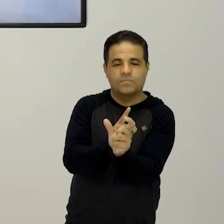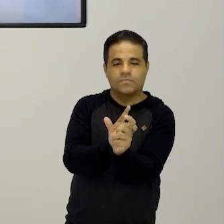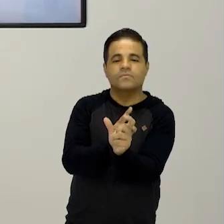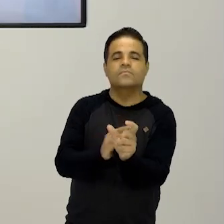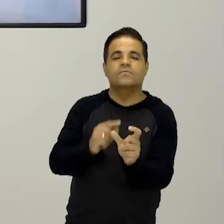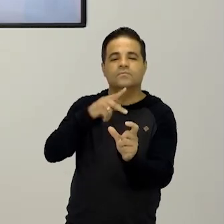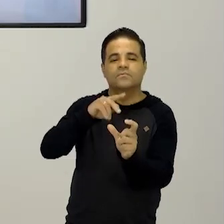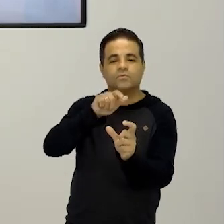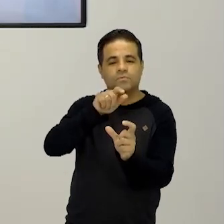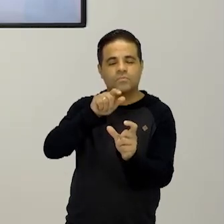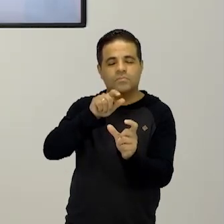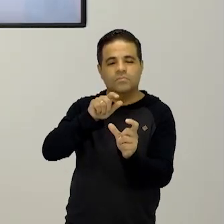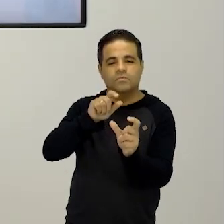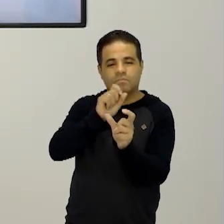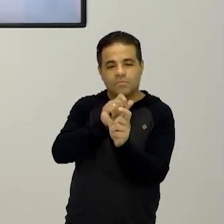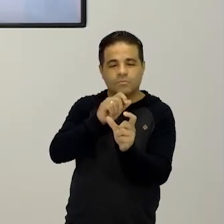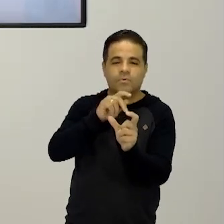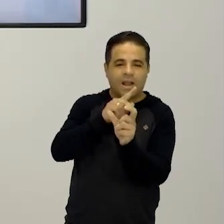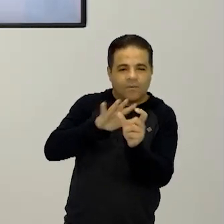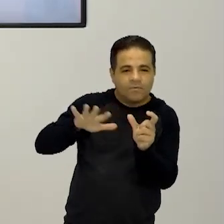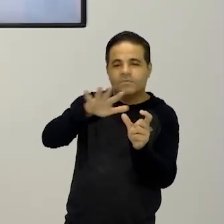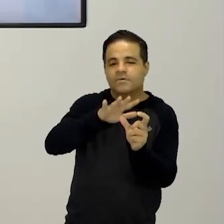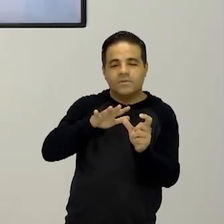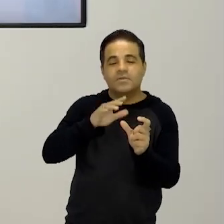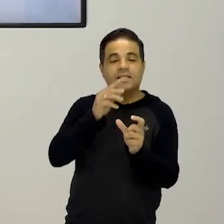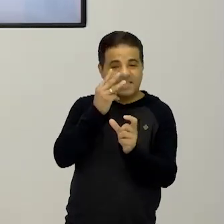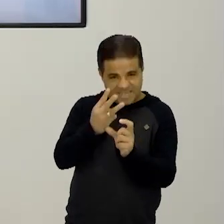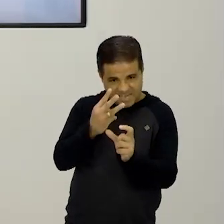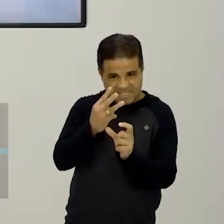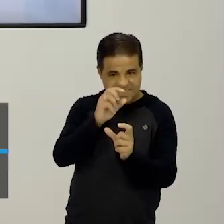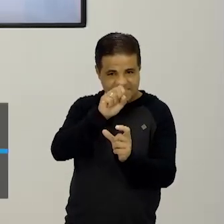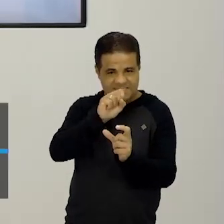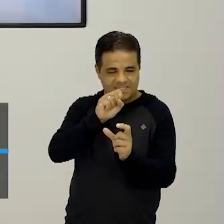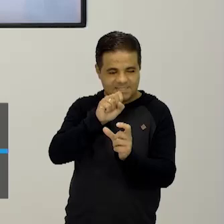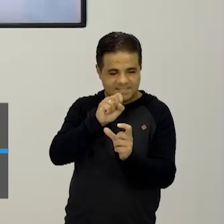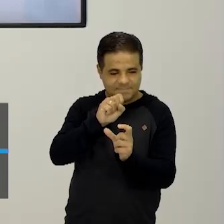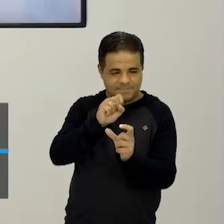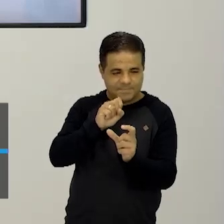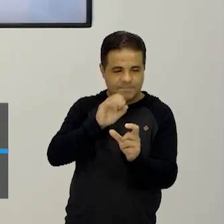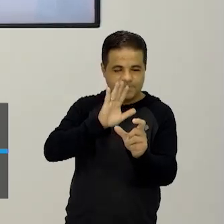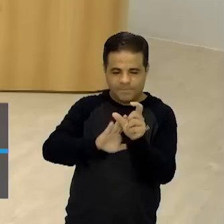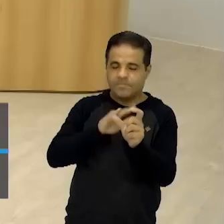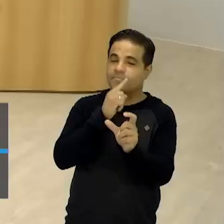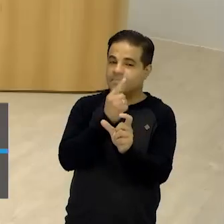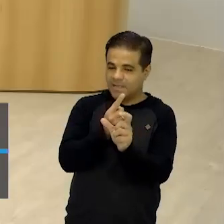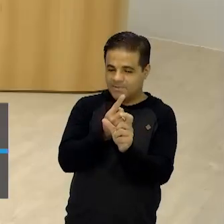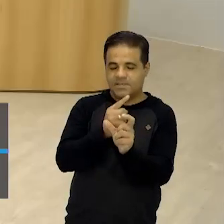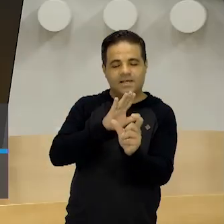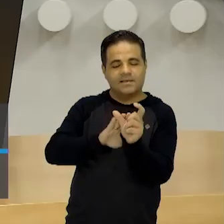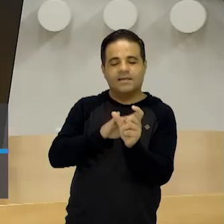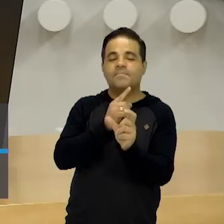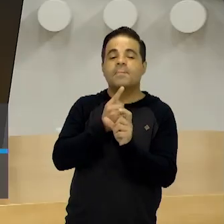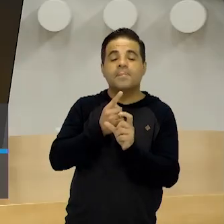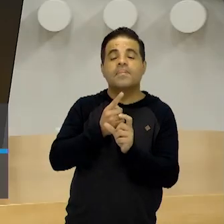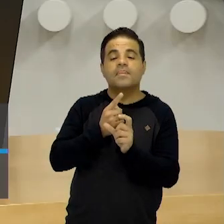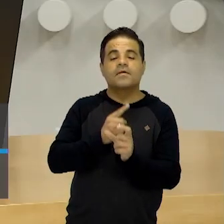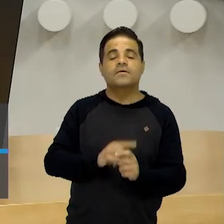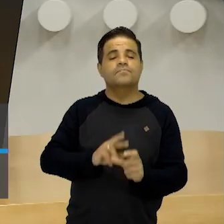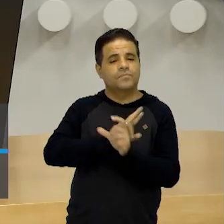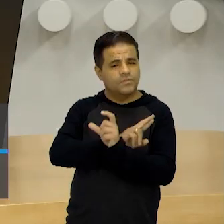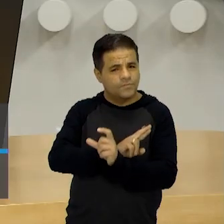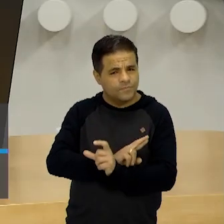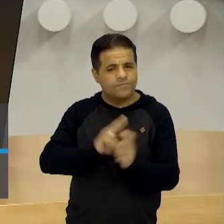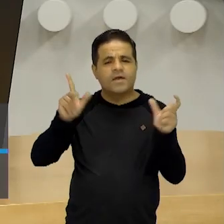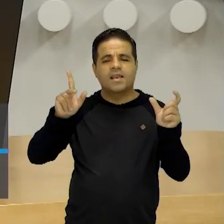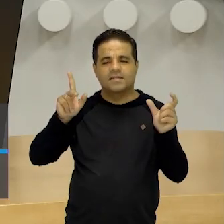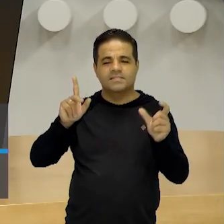plural, differences, 3 sílabas. Tá? Então, trabalhem aí, vamos lá, Ed. Difference. Difference.